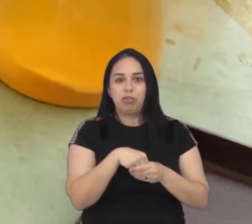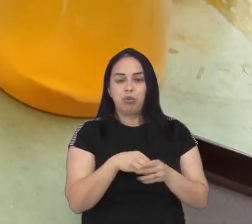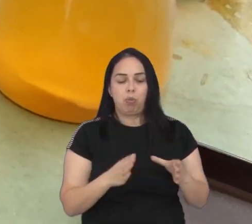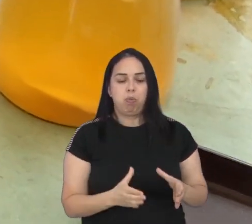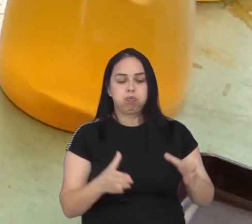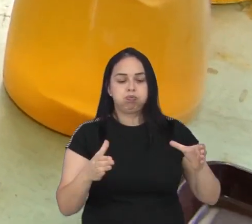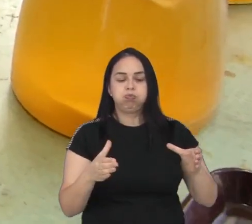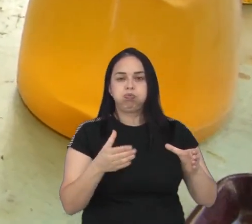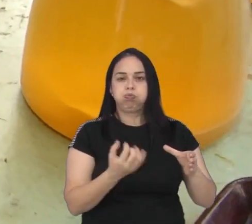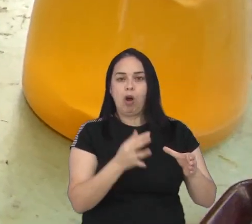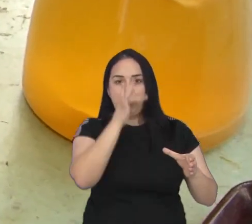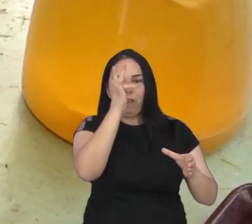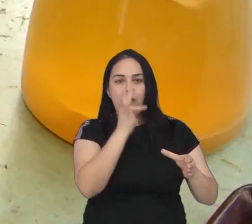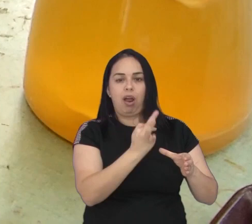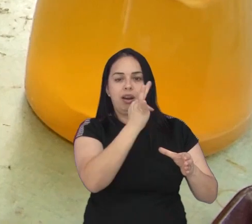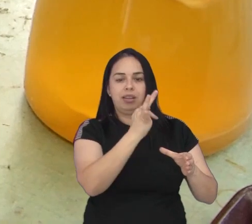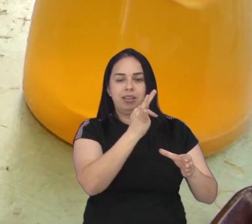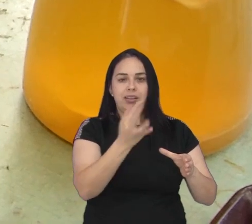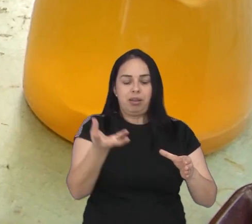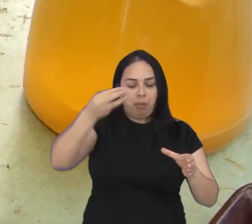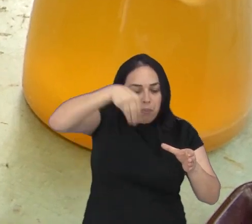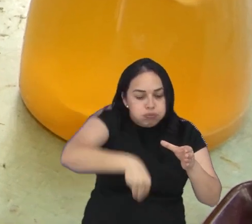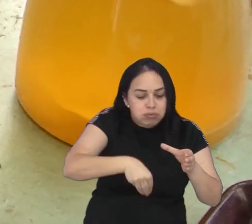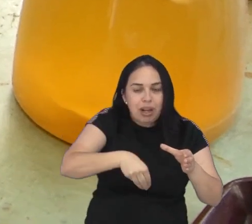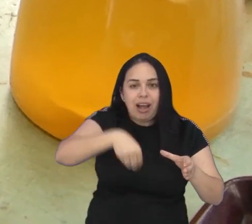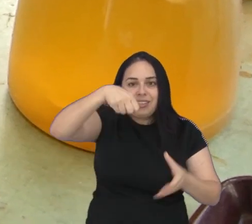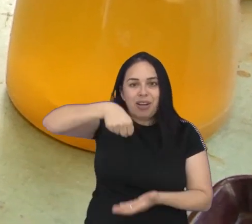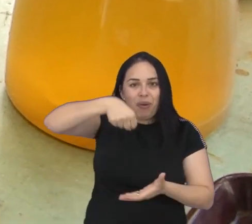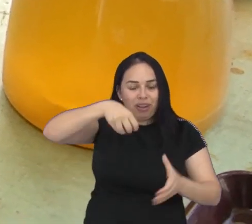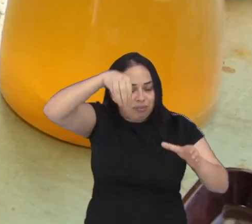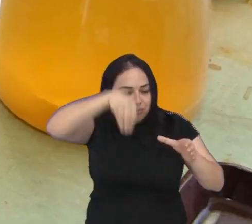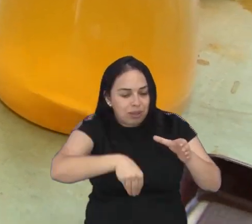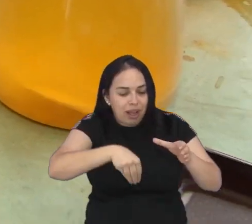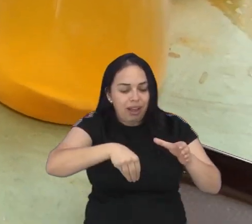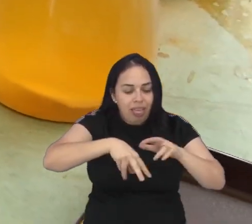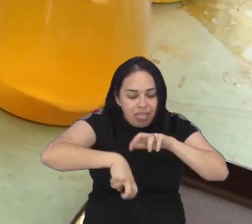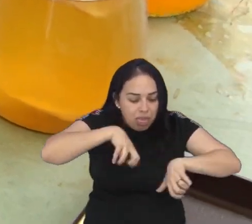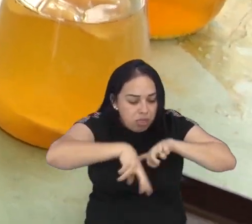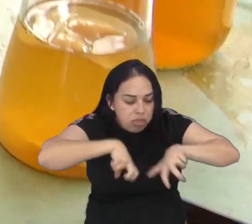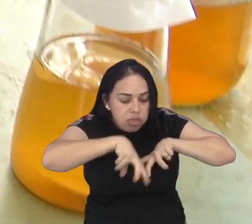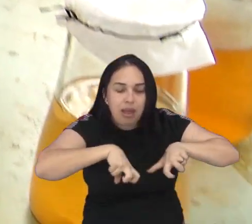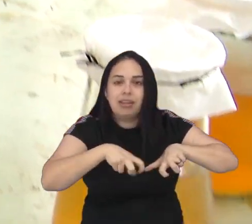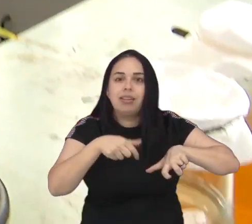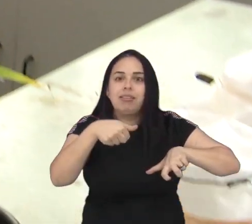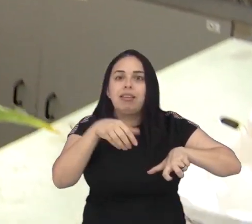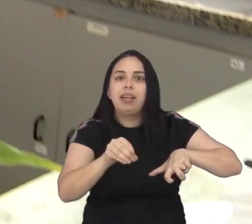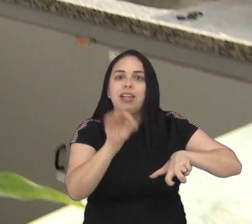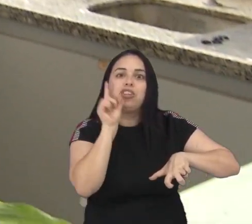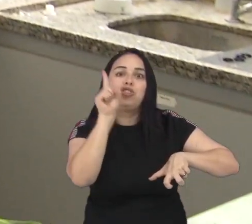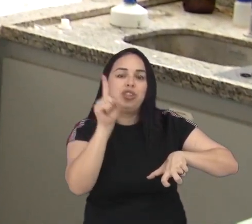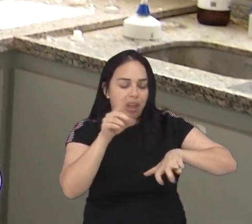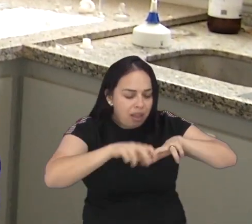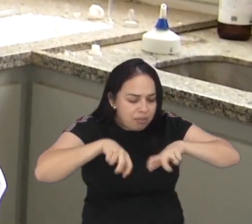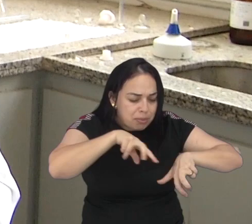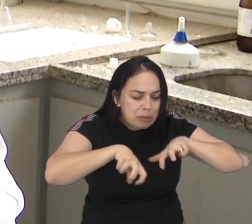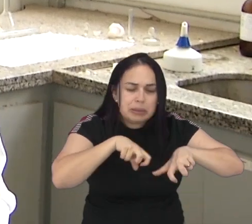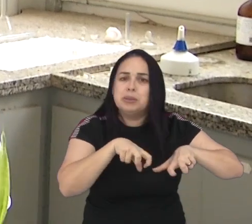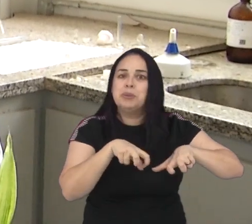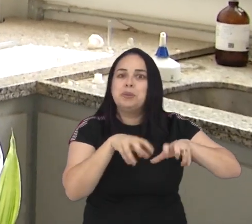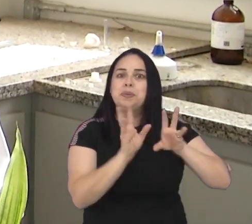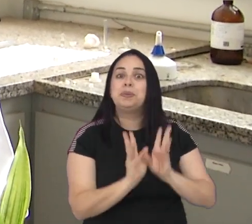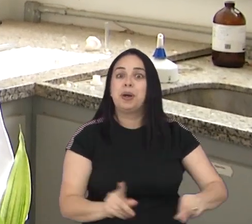colocou uma amostra dentro desse vasinho e após 60 dias ela enterrada aqui, a gente foi escavar para ver se achava algum resquício. Foi tipo